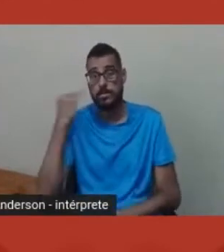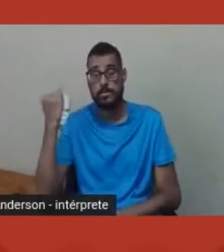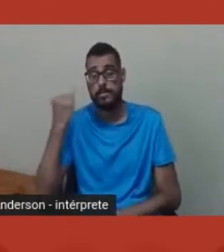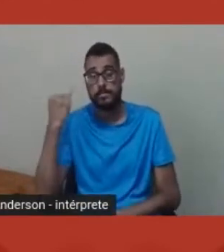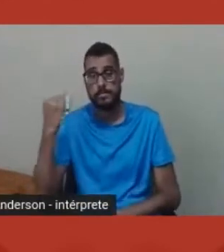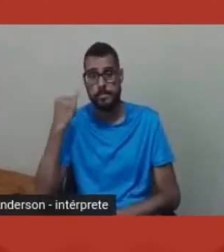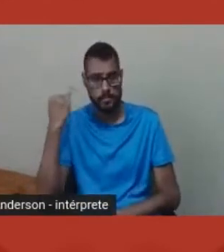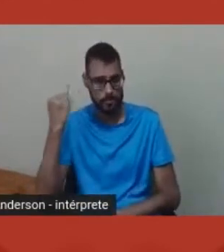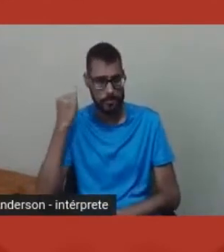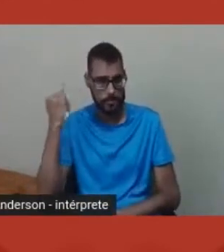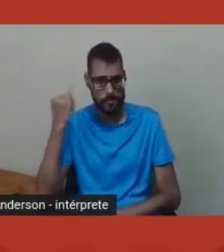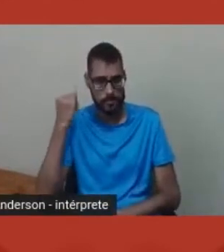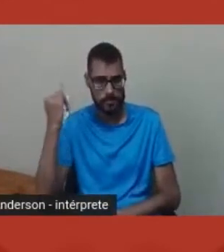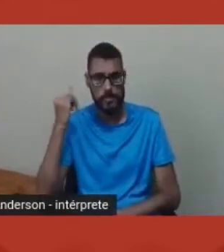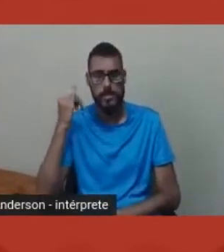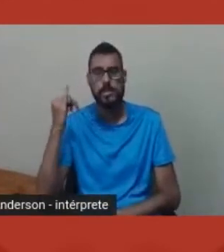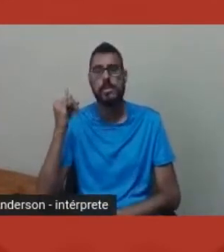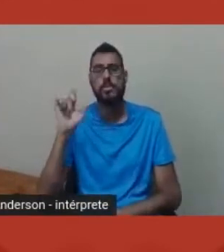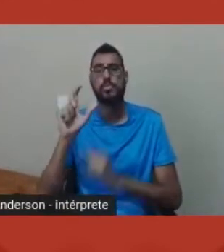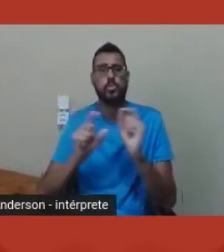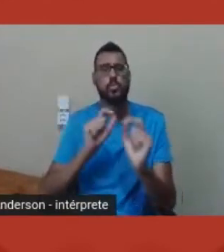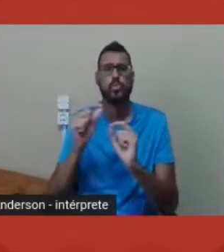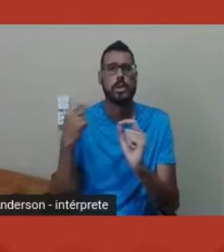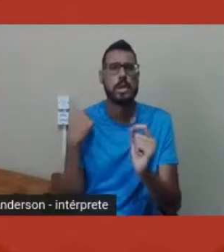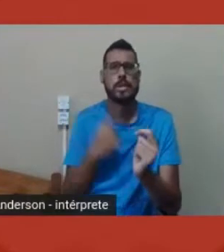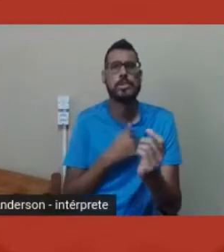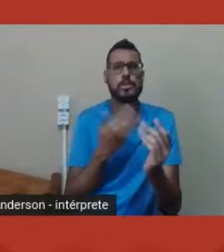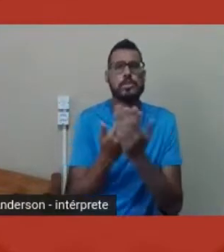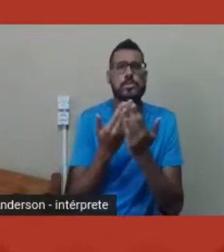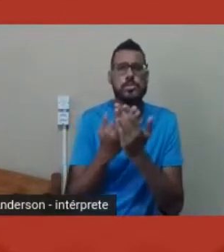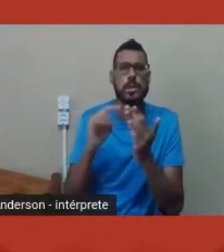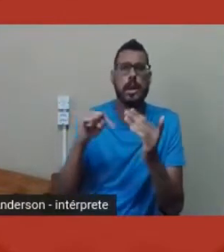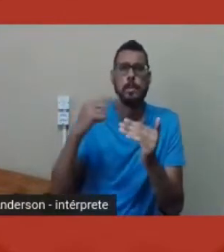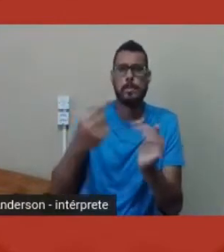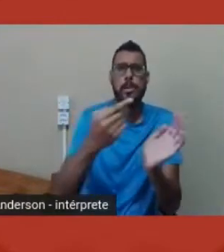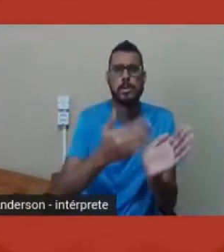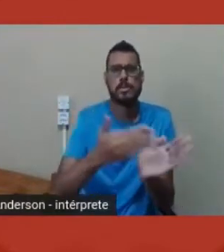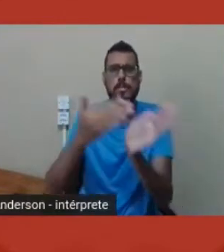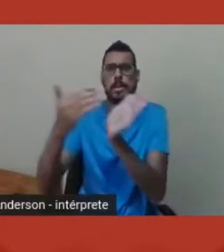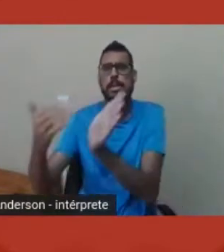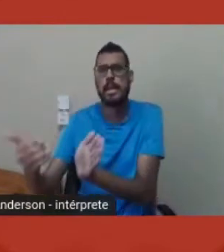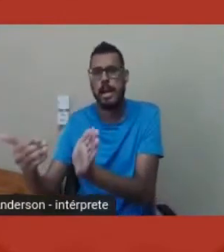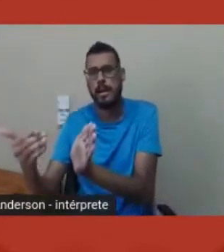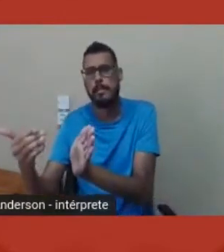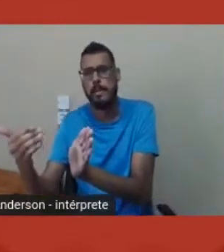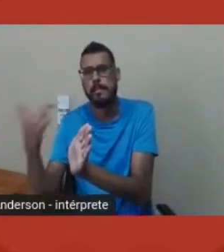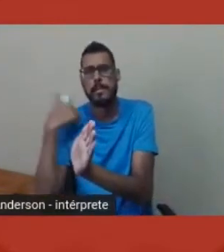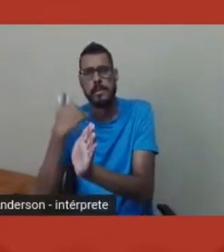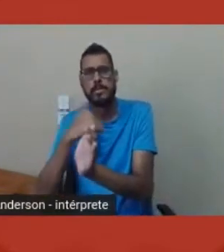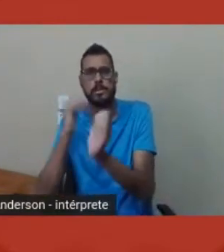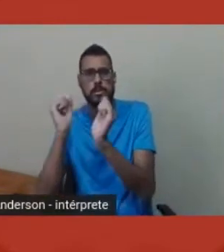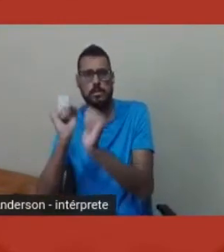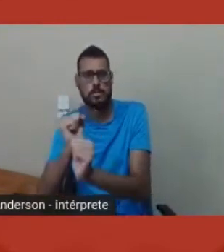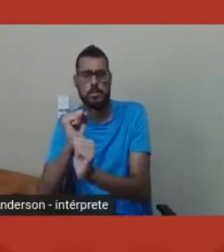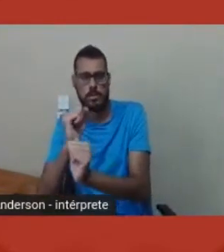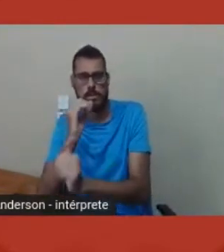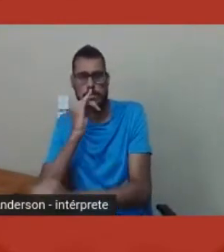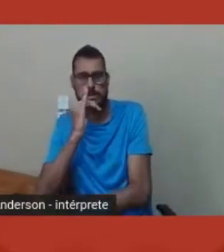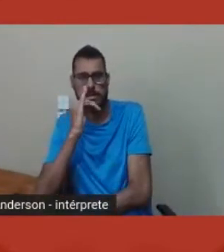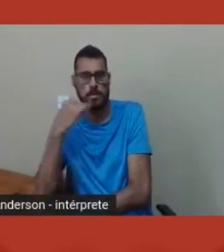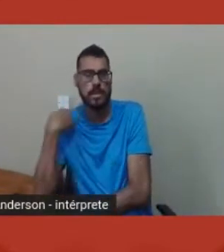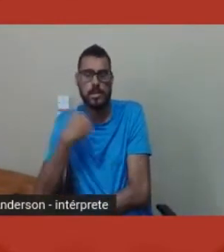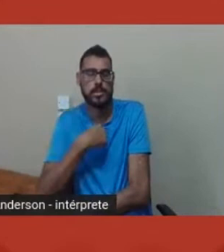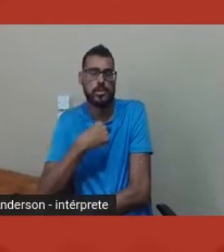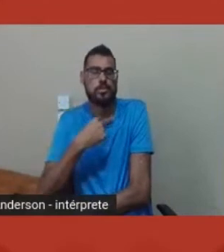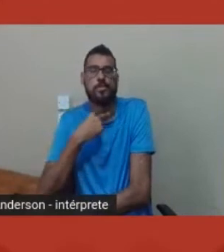que é que a gente vai estudar na próxima etapa para poder, né? Então, a gente não pode ter umas hipóteses